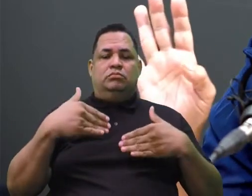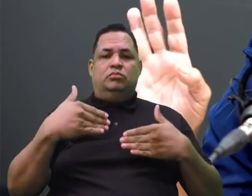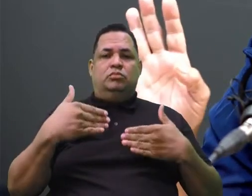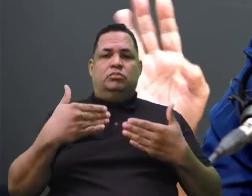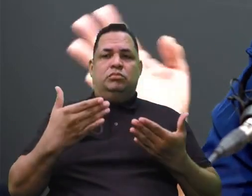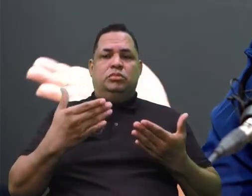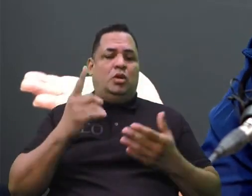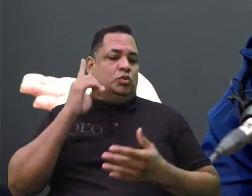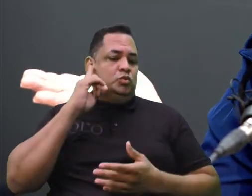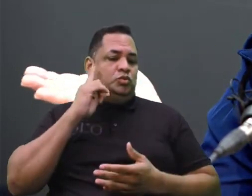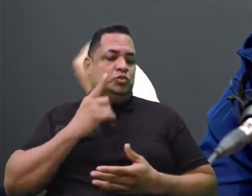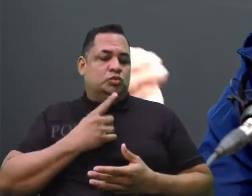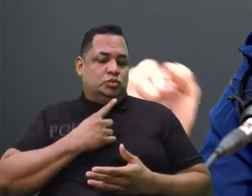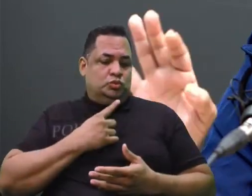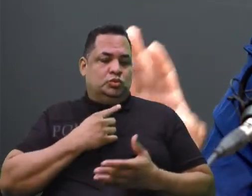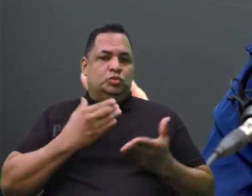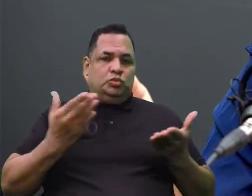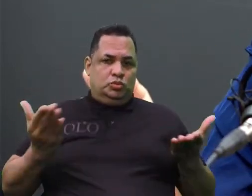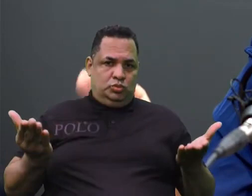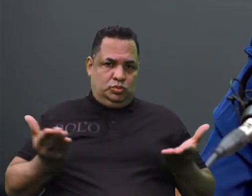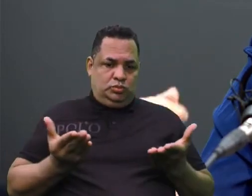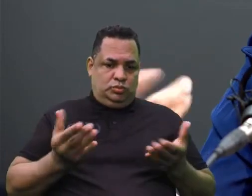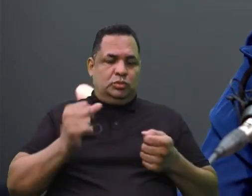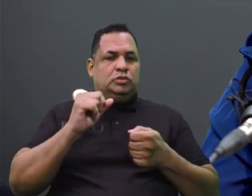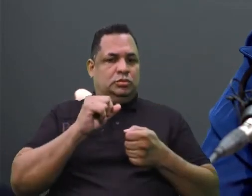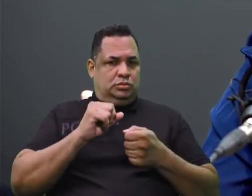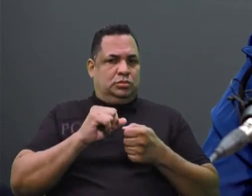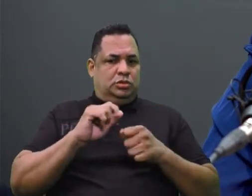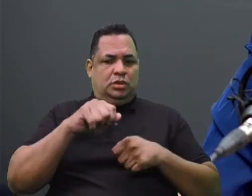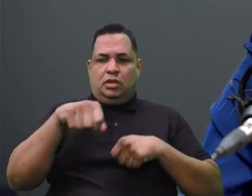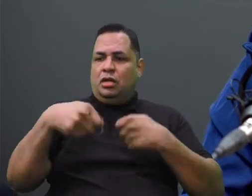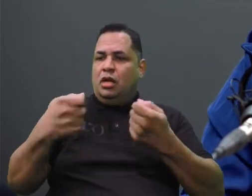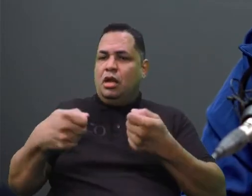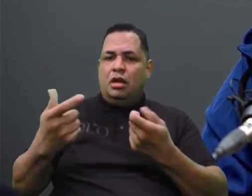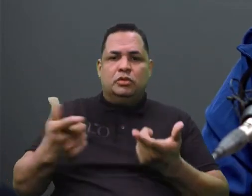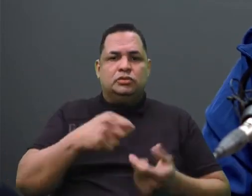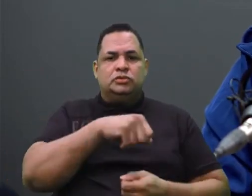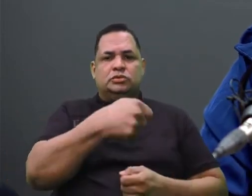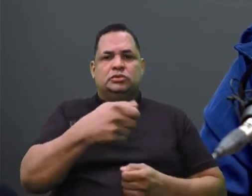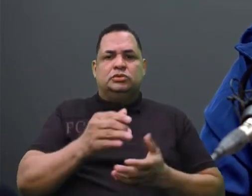geralmente é o surdo, não sei como é que está hoje, mas geralmente é o surdo que dá o sinal.